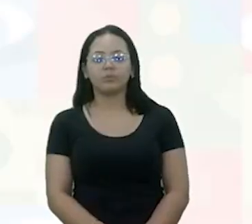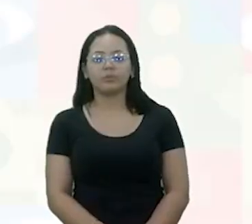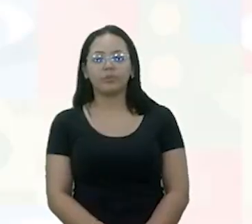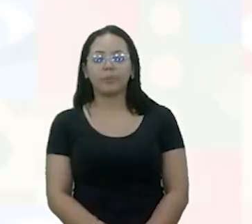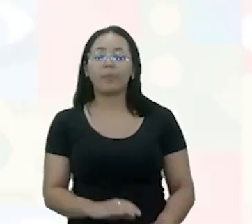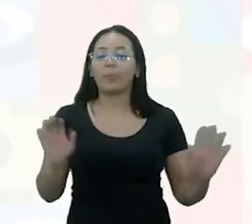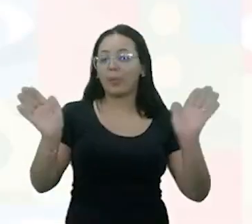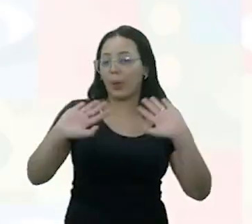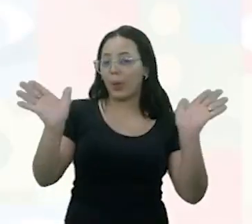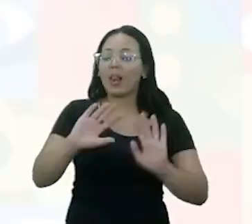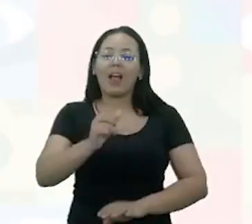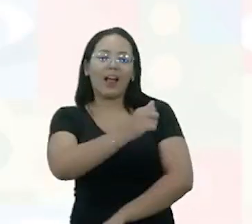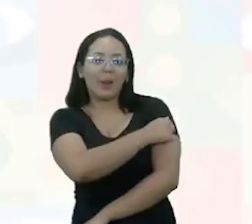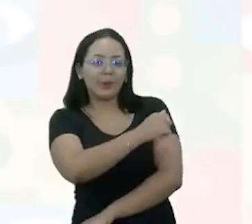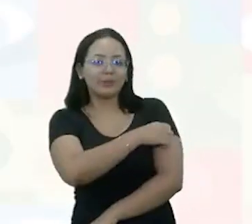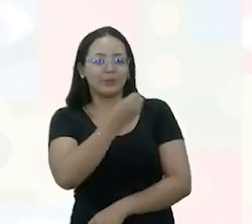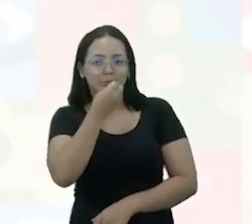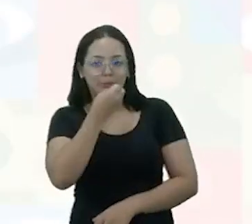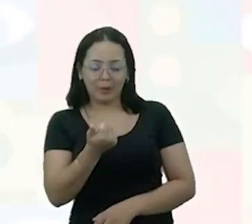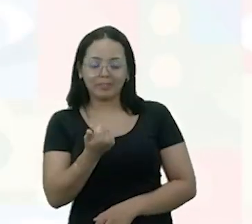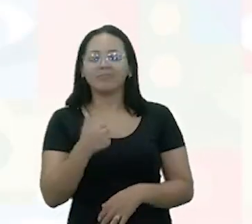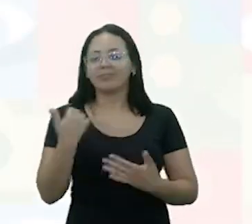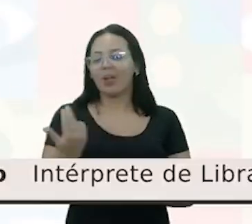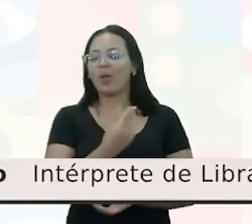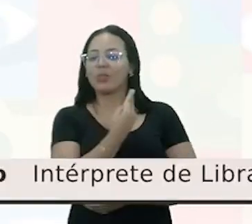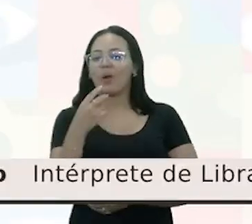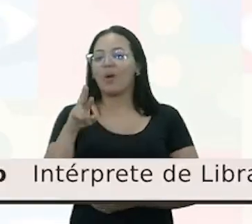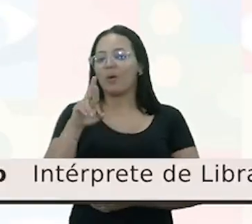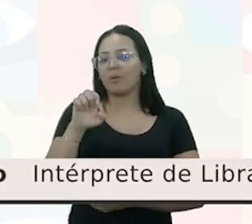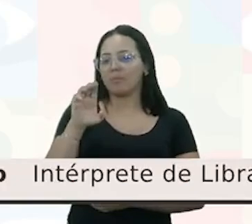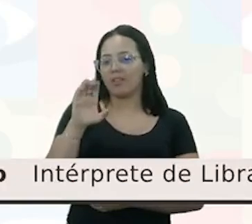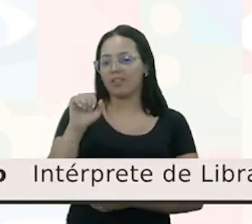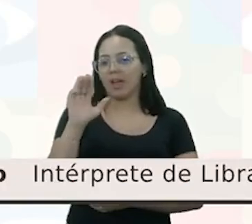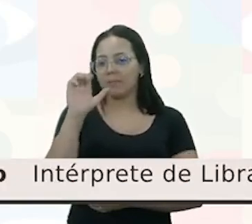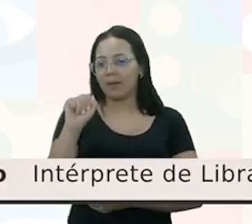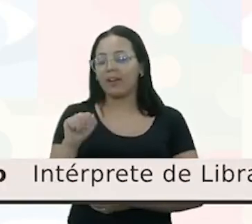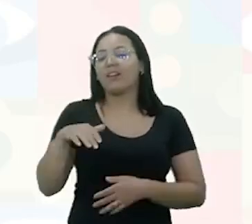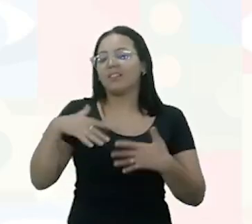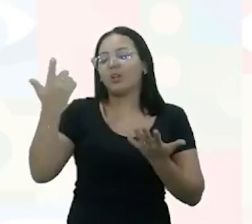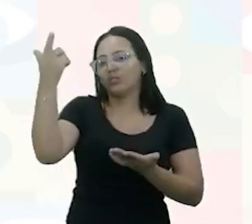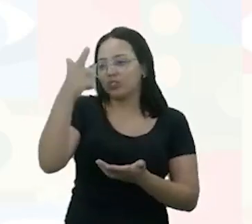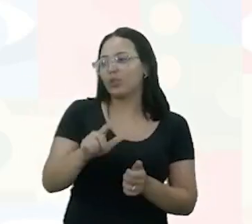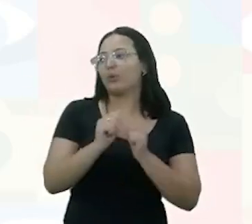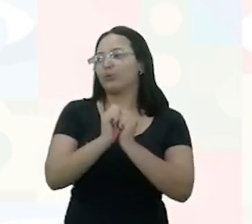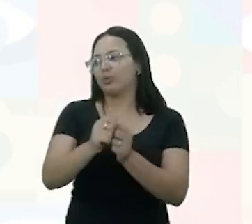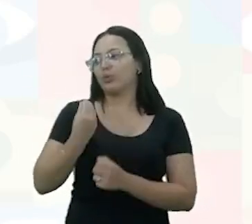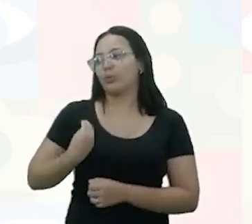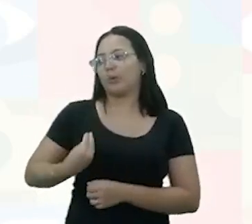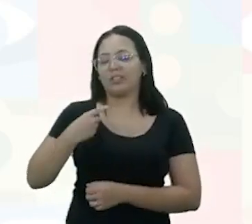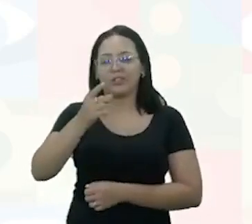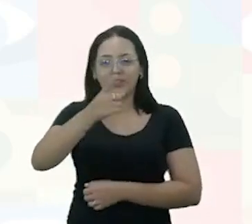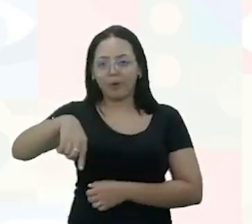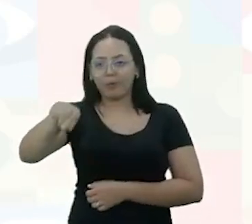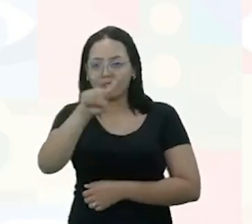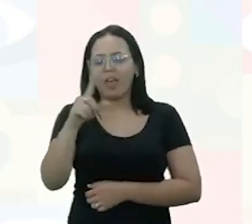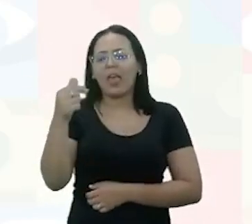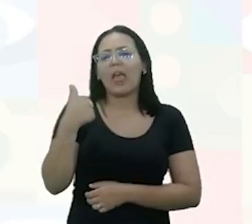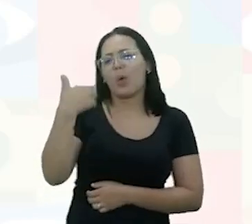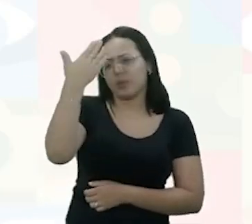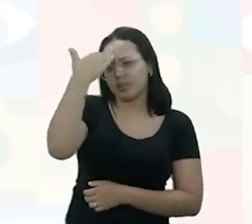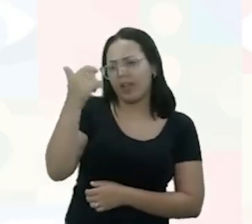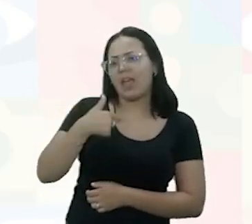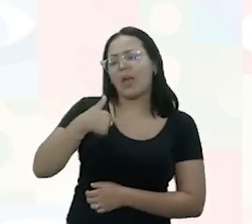Olá, estudantes, tudo bem? Aqui é a professora Rebeca Linhares, mais uma vez com vocês. Eu sei,